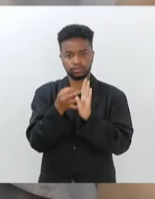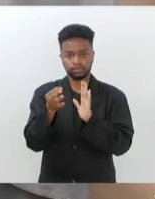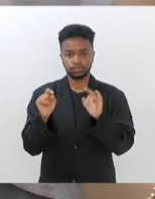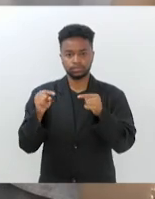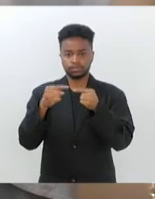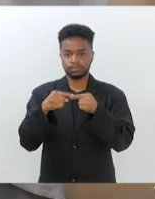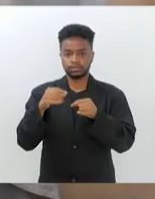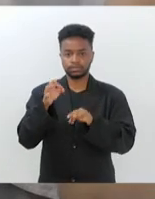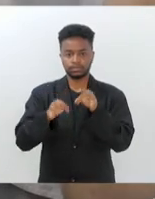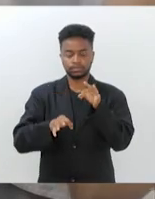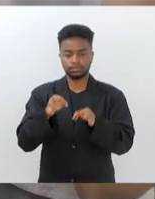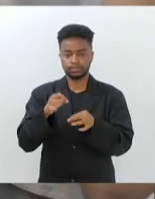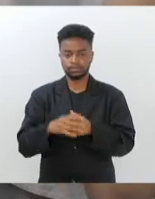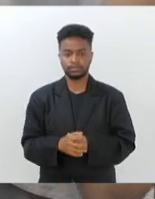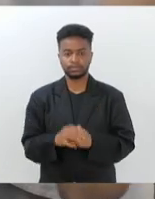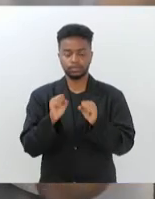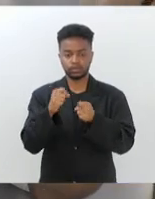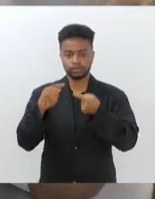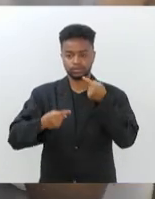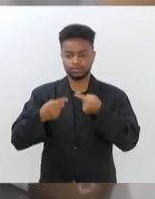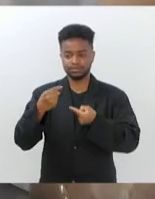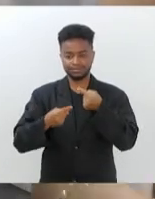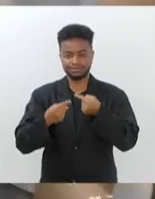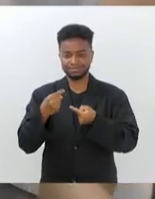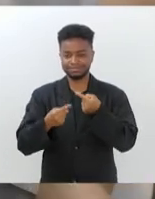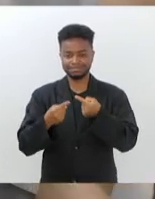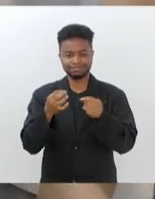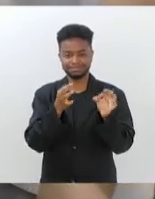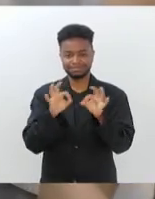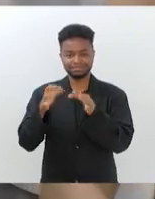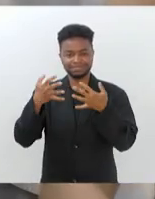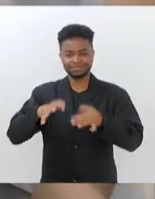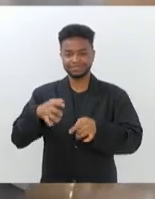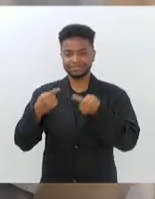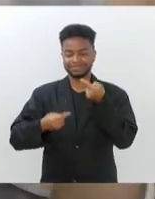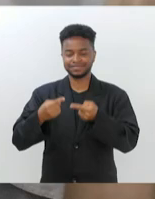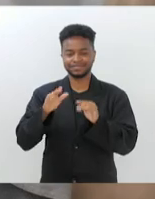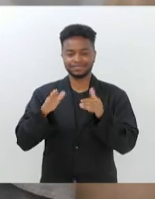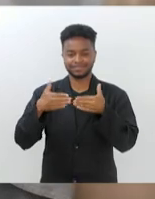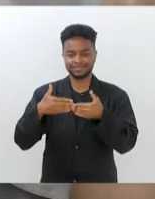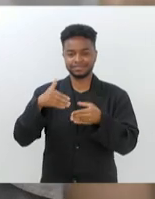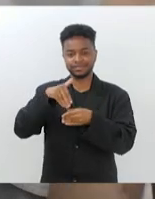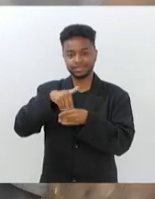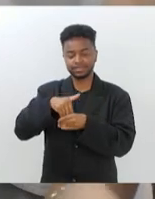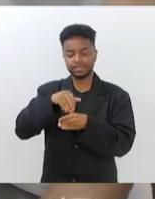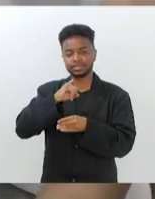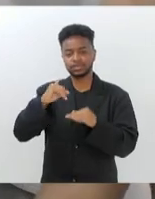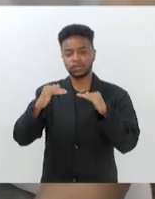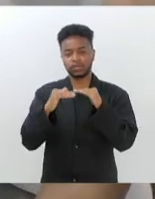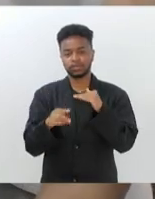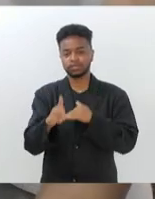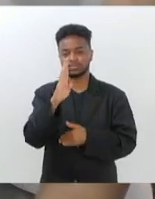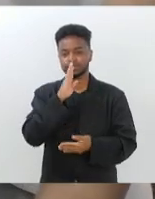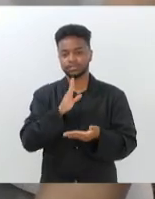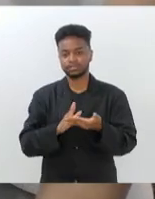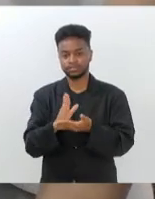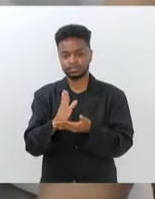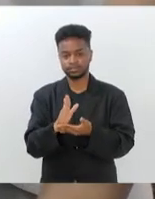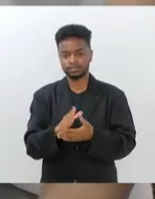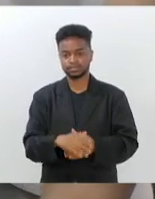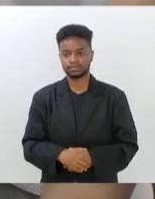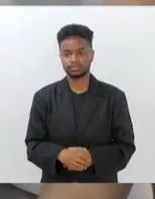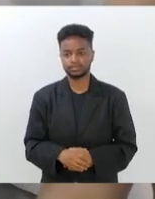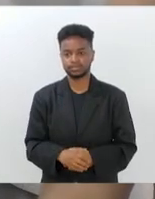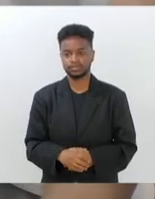juridicidade em discussão não havendo Quem Queira discutir em votação os senhores que aprovam permaneçam como estão